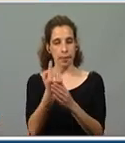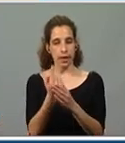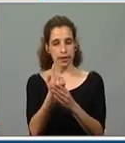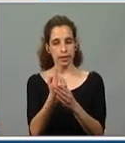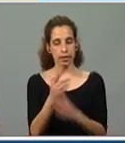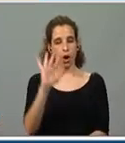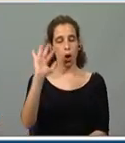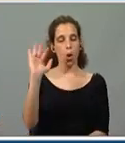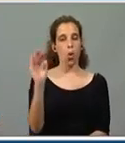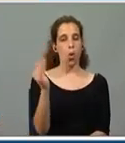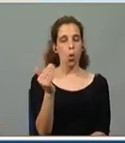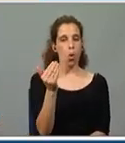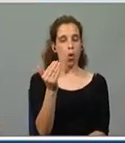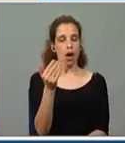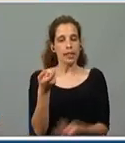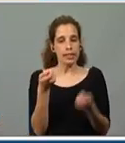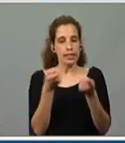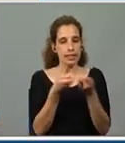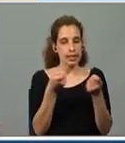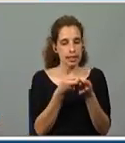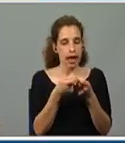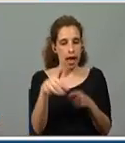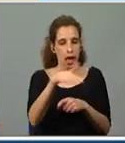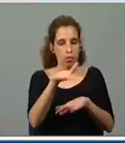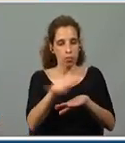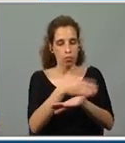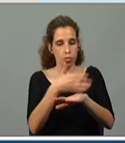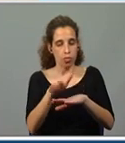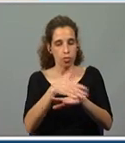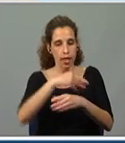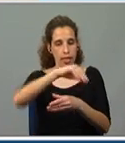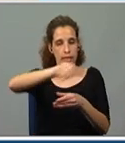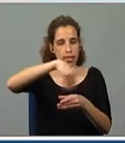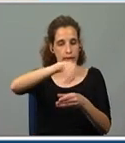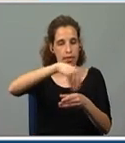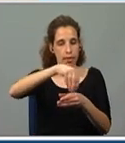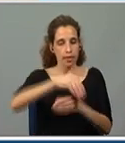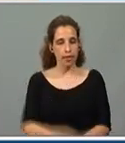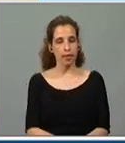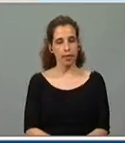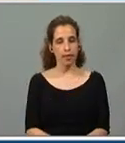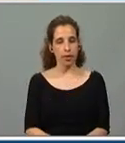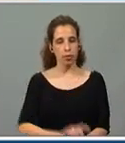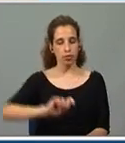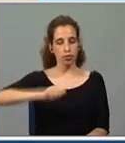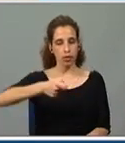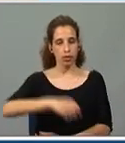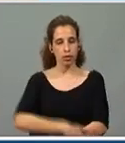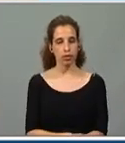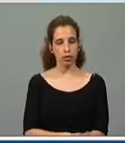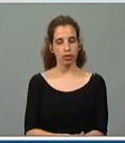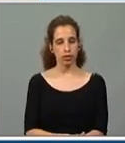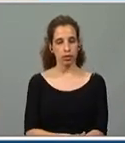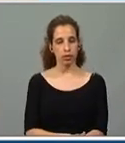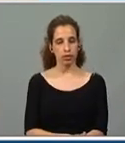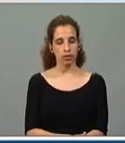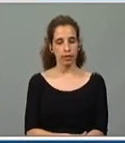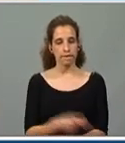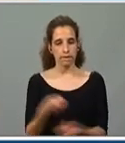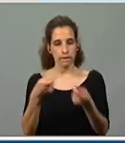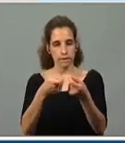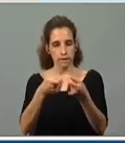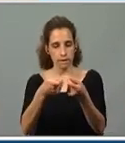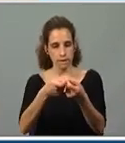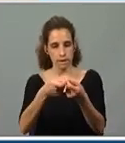Portanto, quando se aproximar a zona de separação entre as misturas, iremos fechar a torneira. Reparem, já se está a